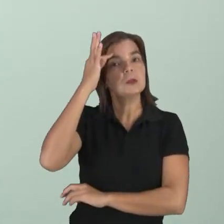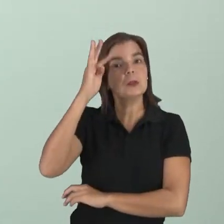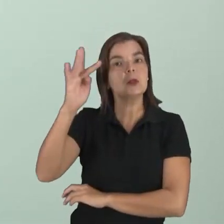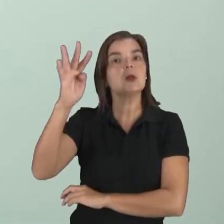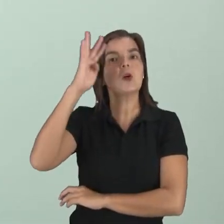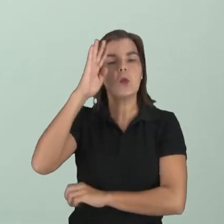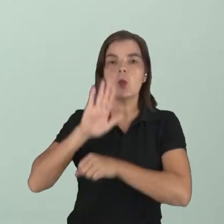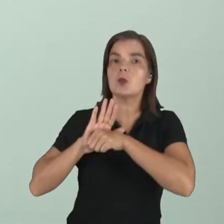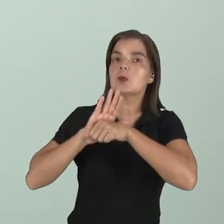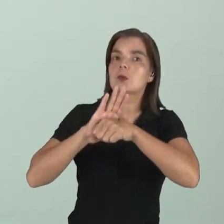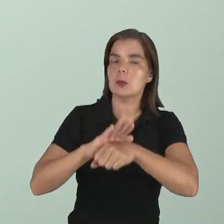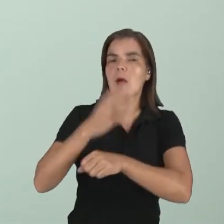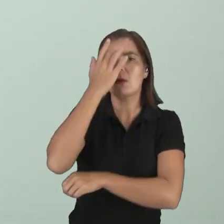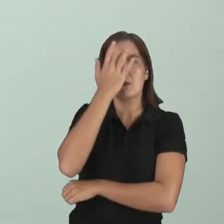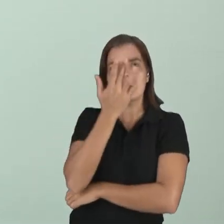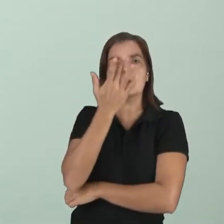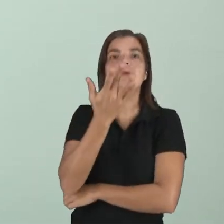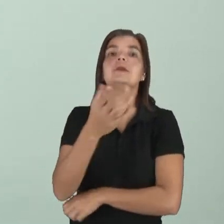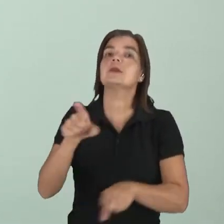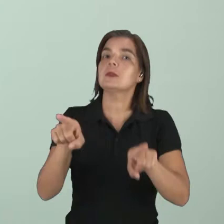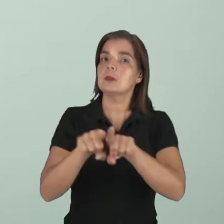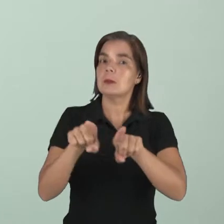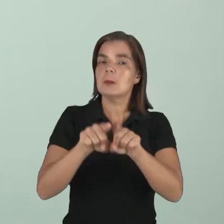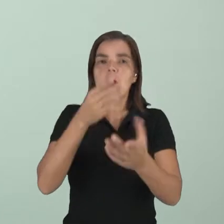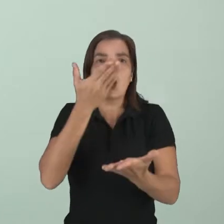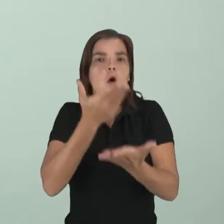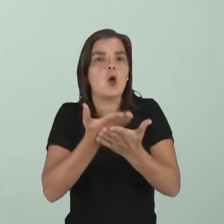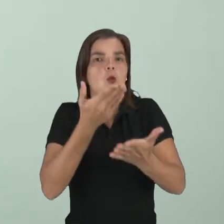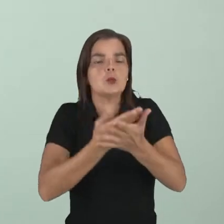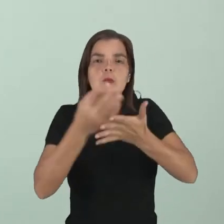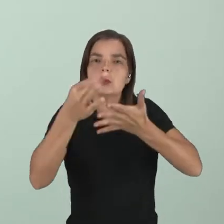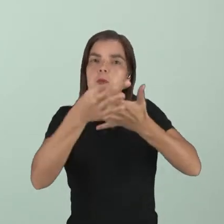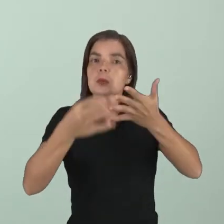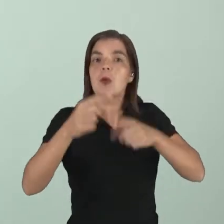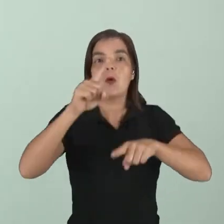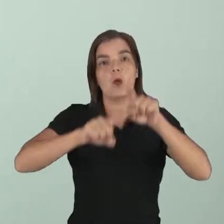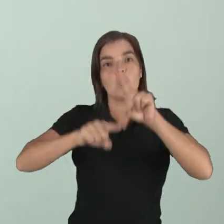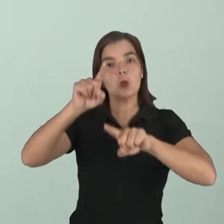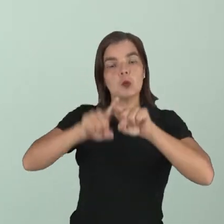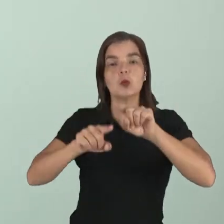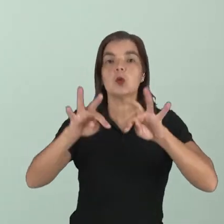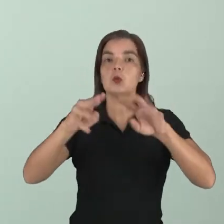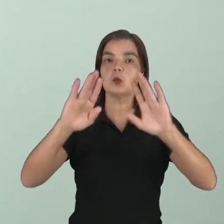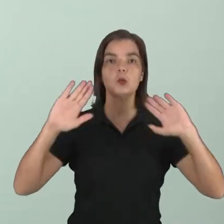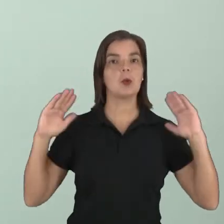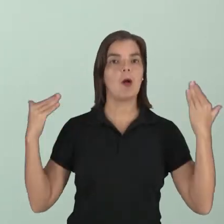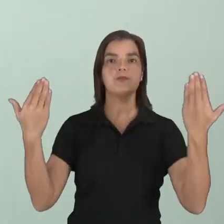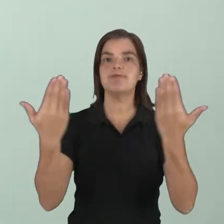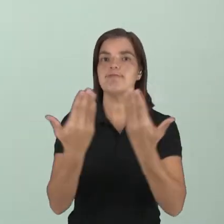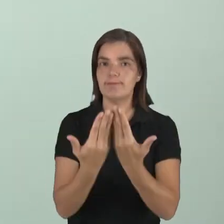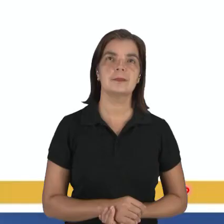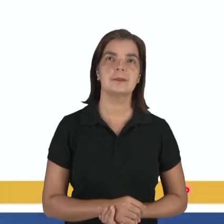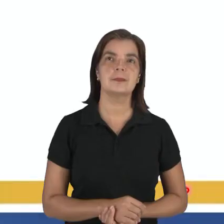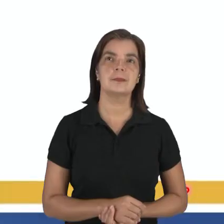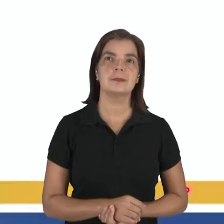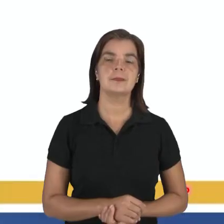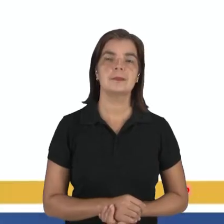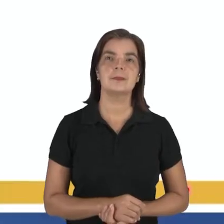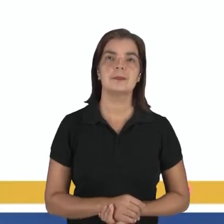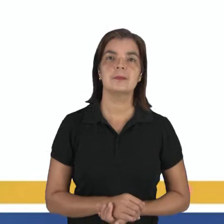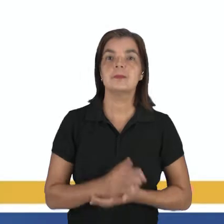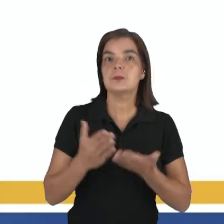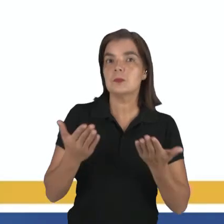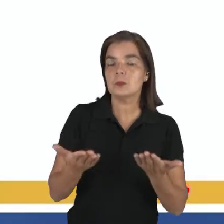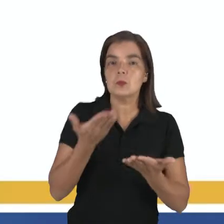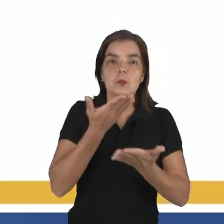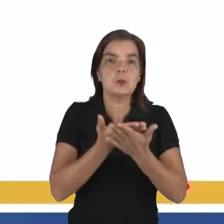teorias, eles vêm ajudar e facilitar no estudo das propriedades da matéria e de tudo aquilo que está ao nosso redor, ok?